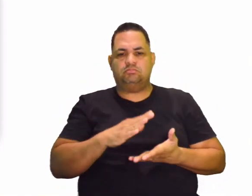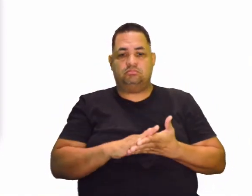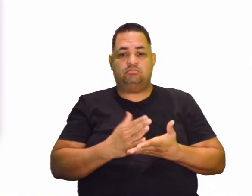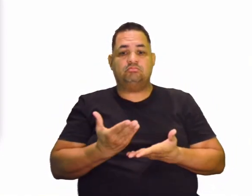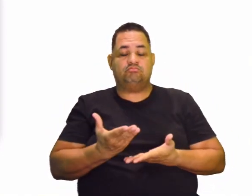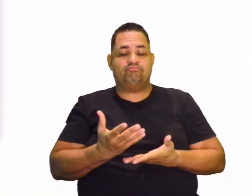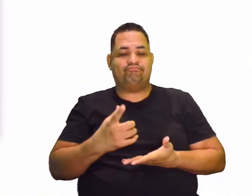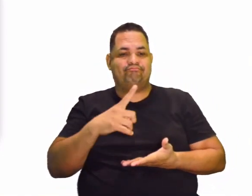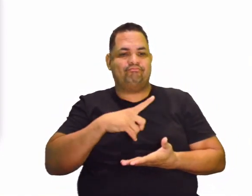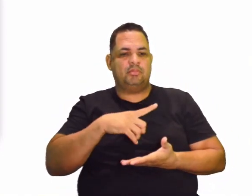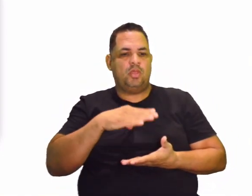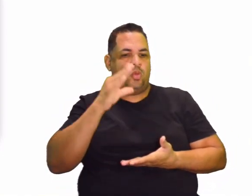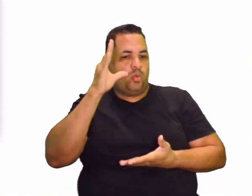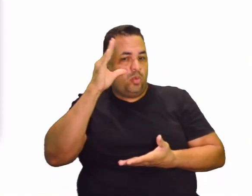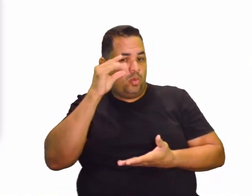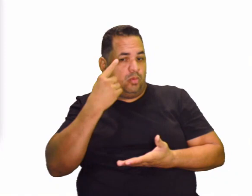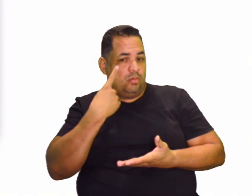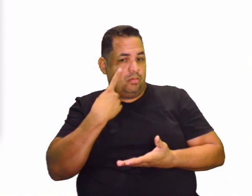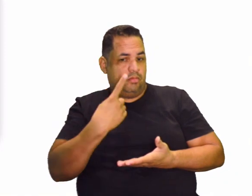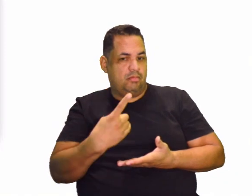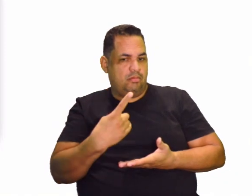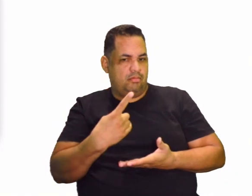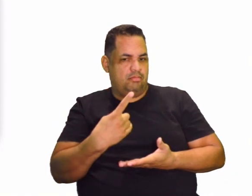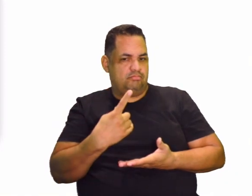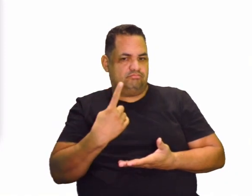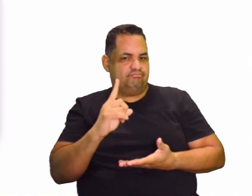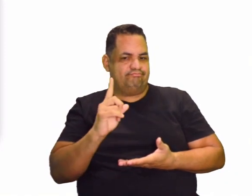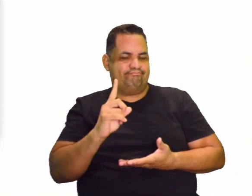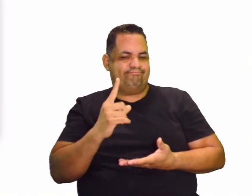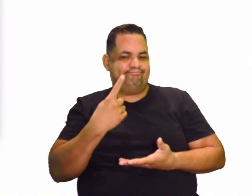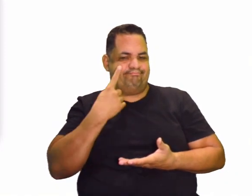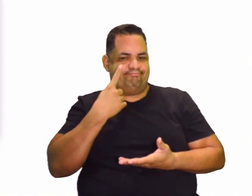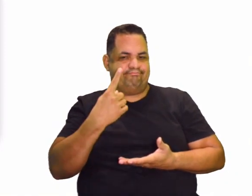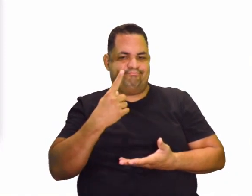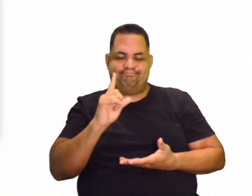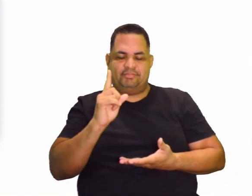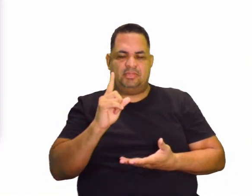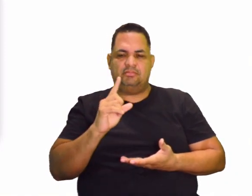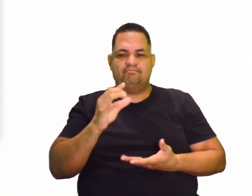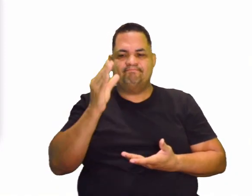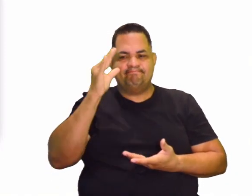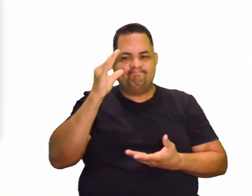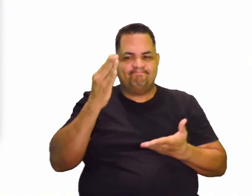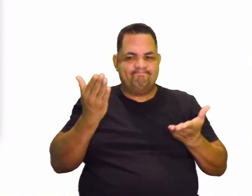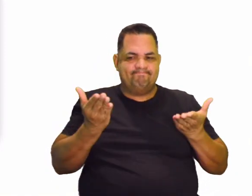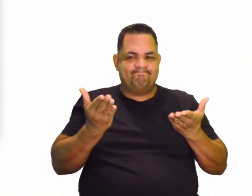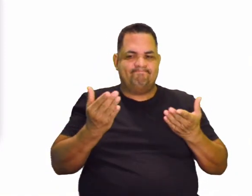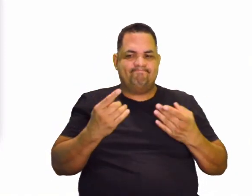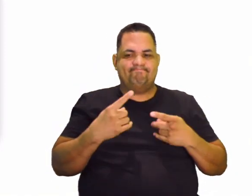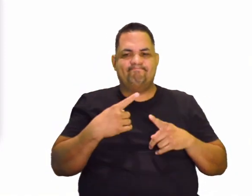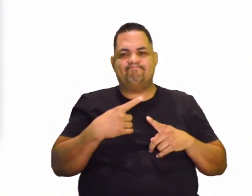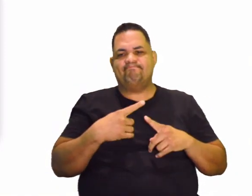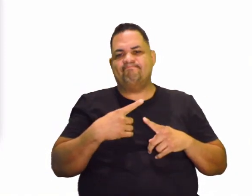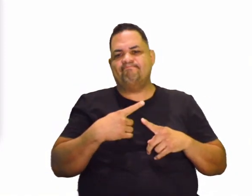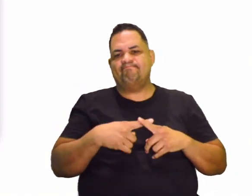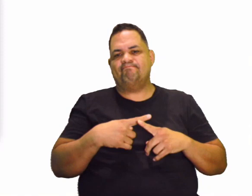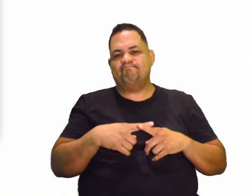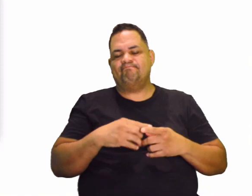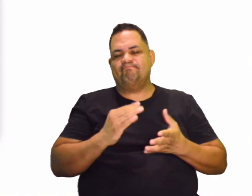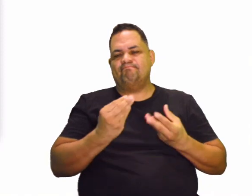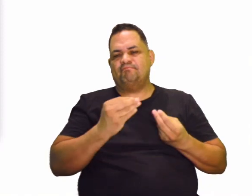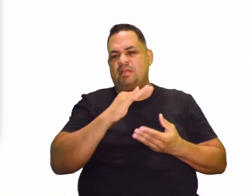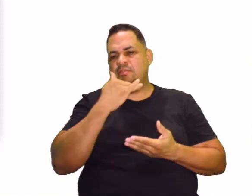conhecer, mas analisando, eu vejo que não é interessante nesse sentido. Então, devido a